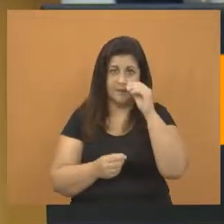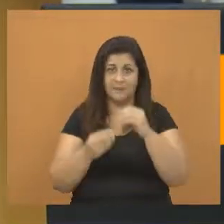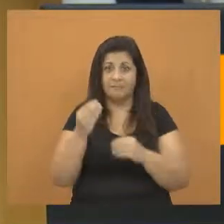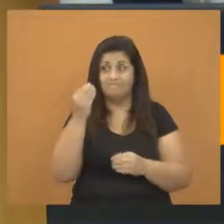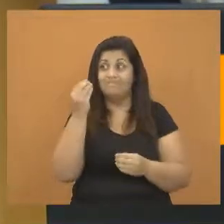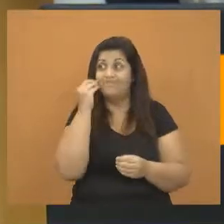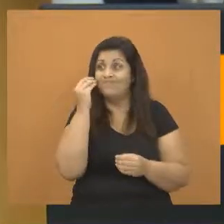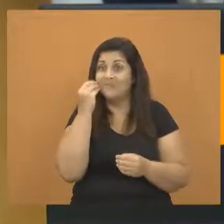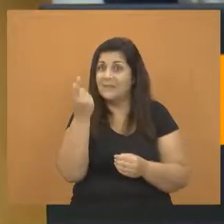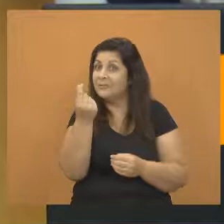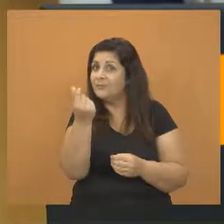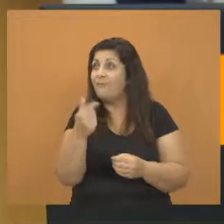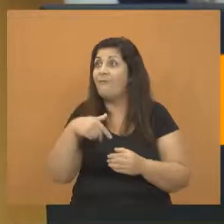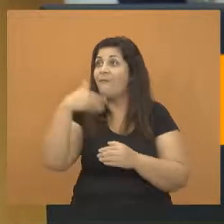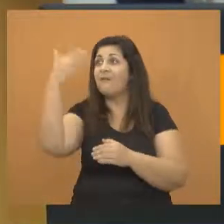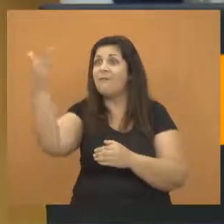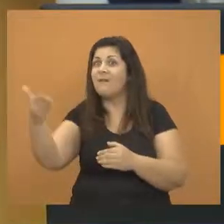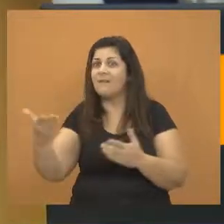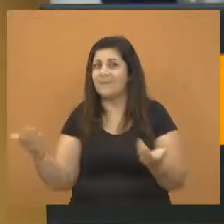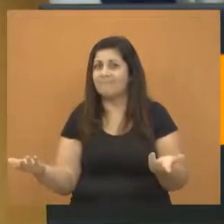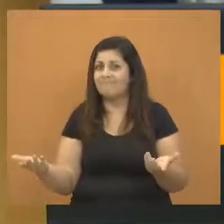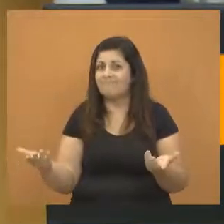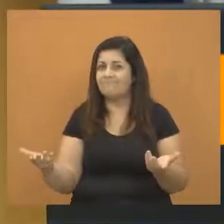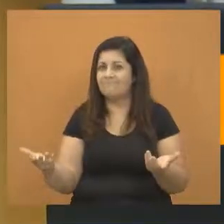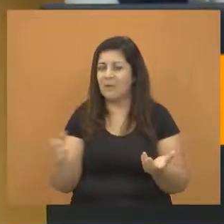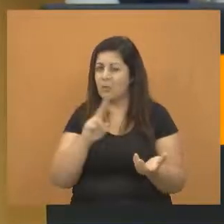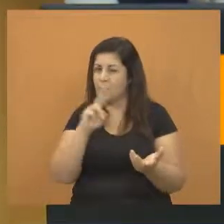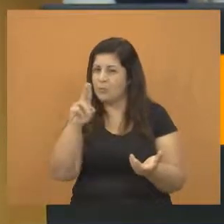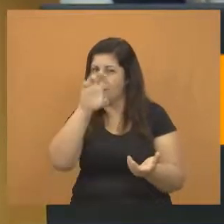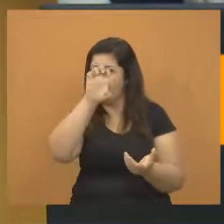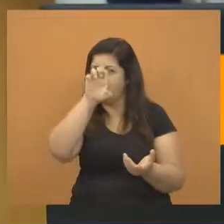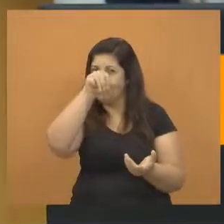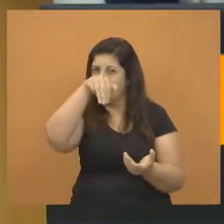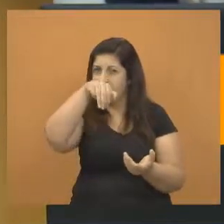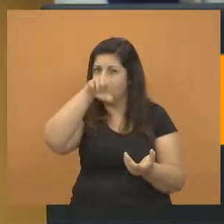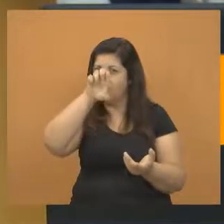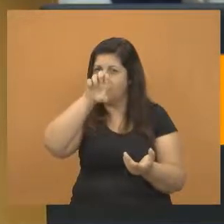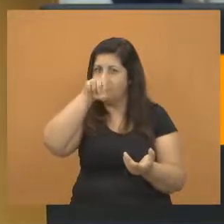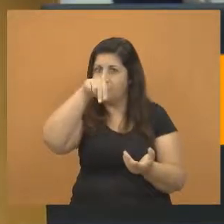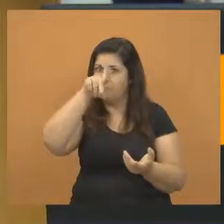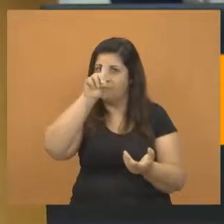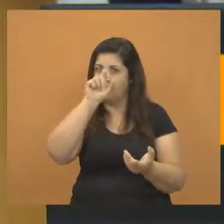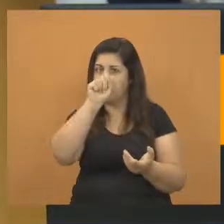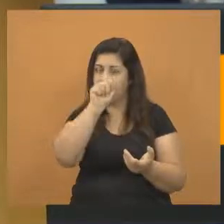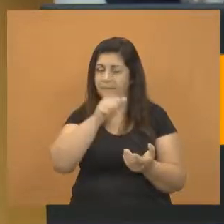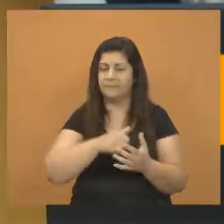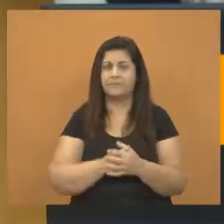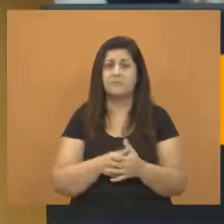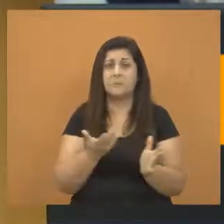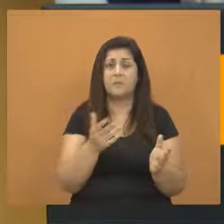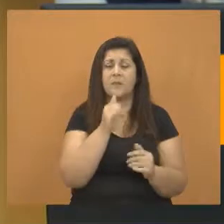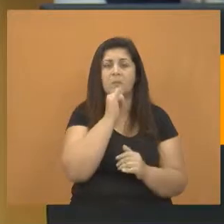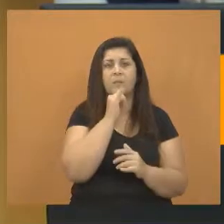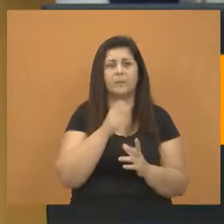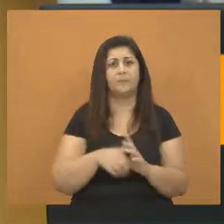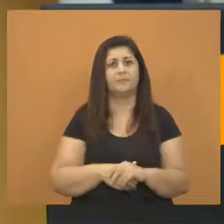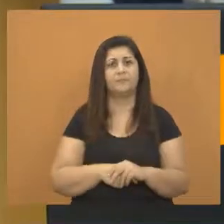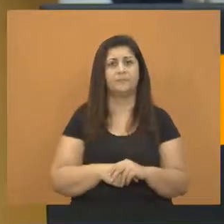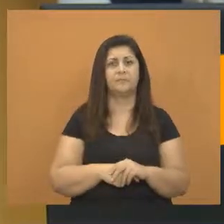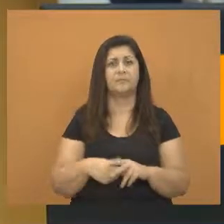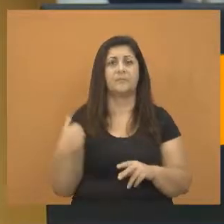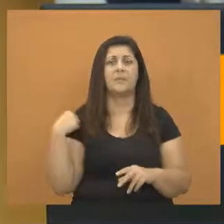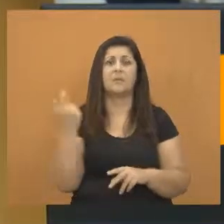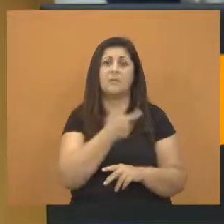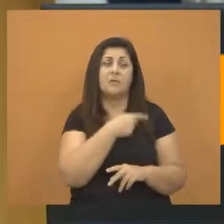fora, né, no qual a gente chama de emenda. E aqui, por exemplo, a gente